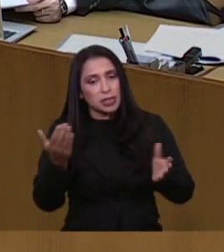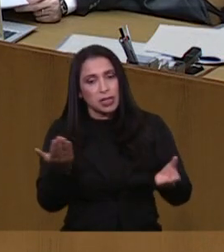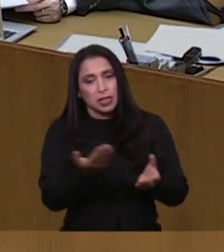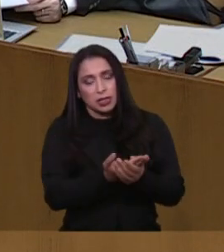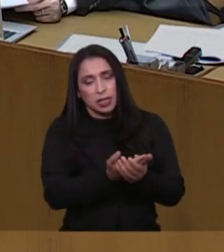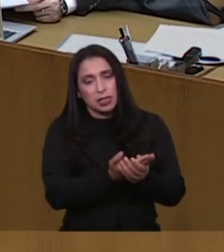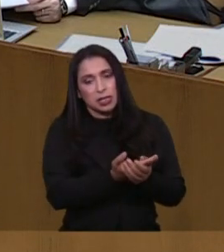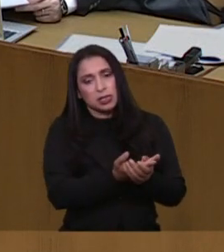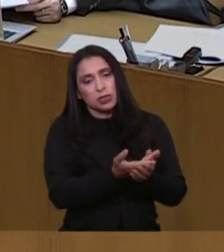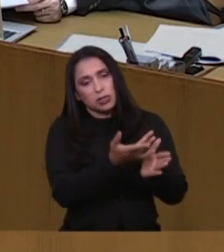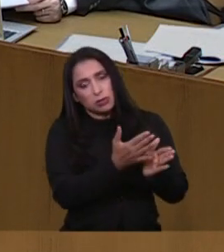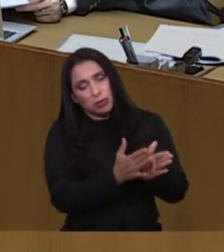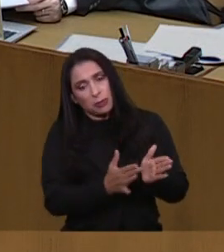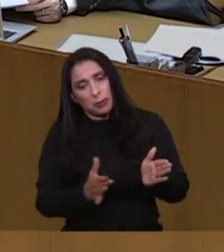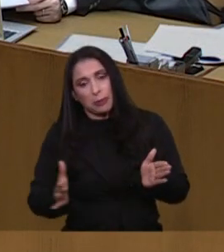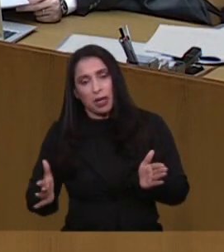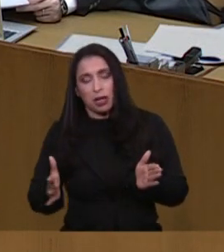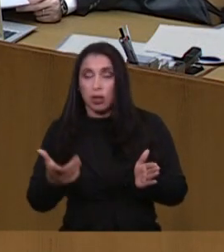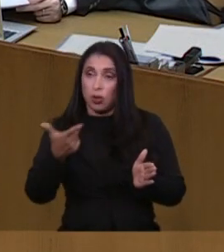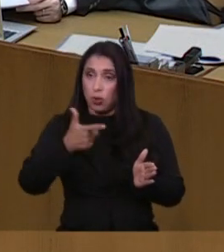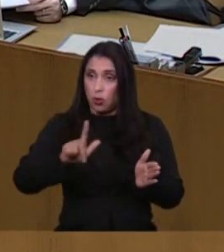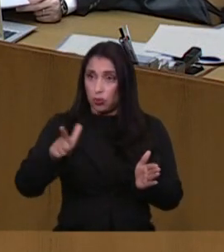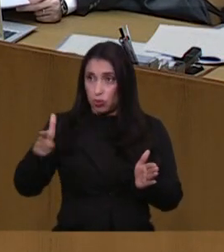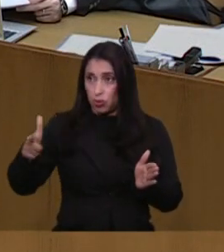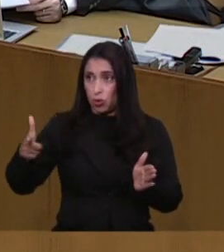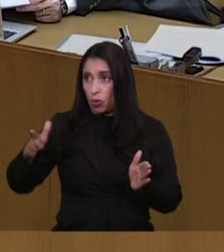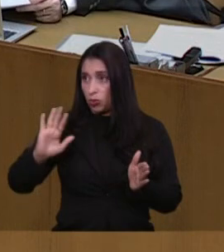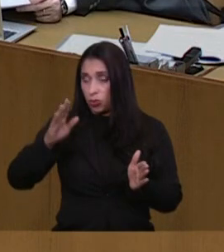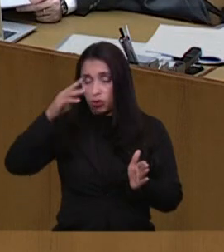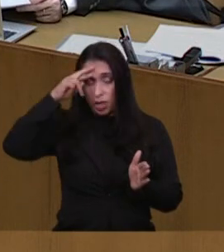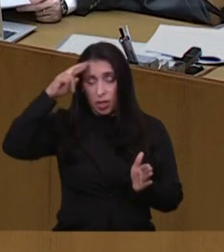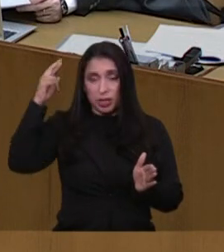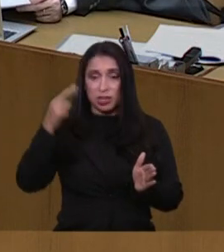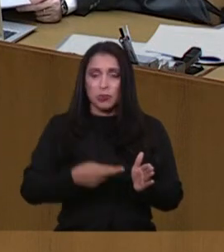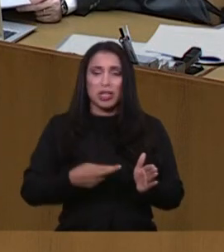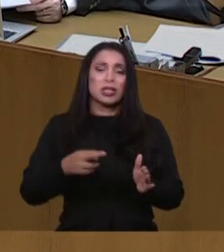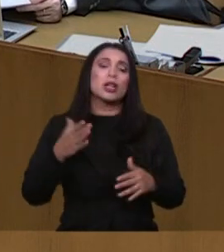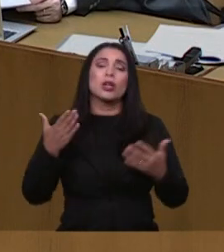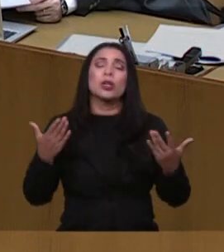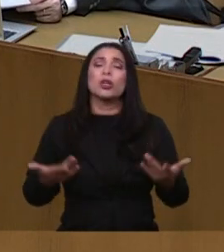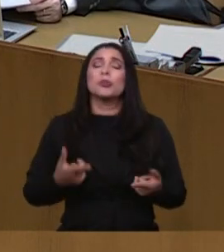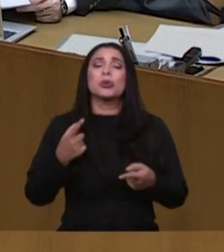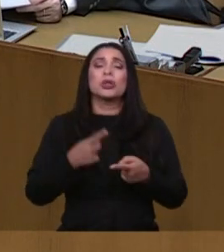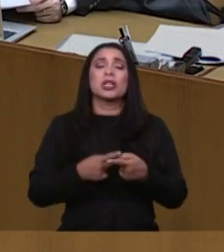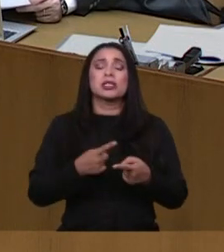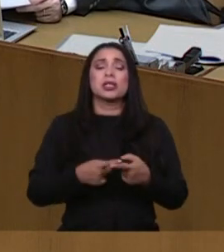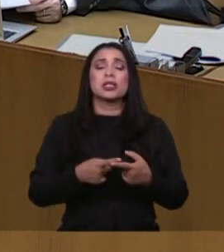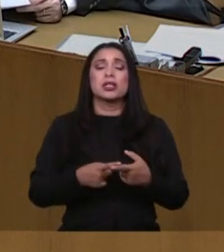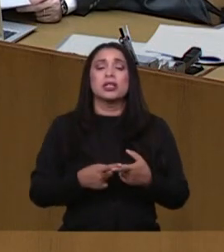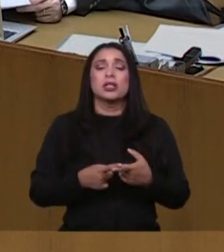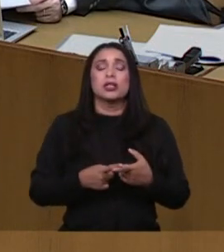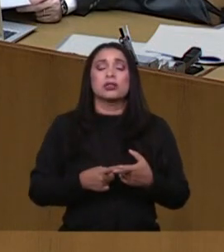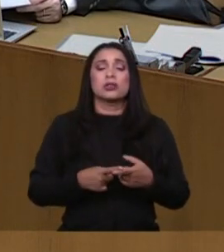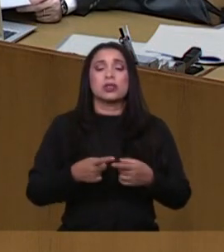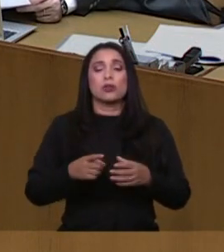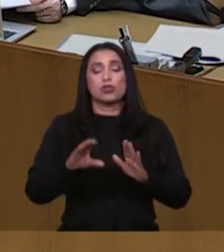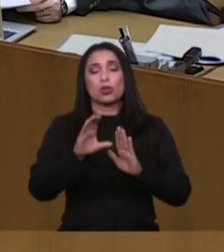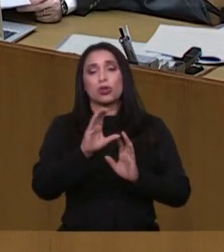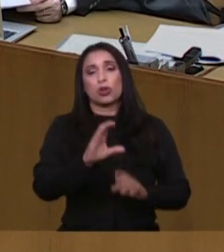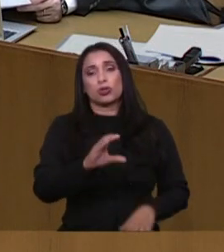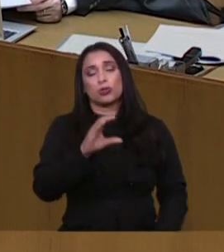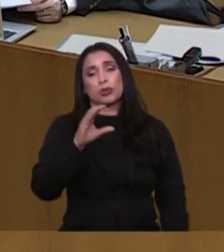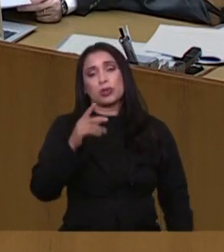curso, respeita-se todo o resto. E por que que entra essa discussão do Código de Processo Civil, desses